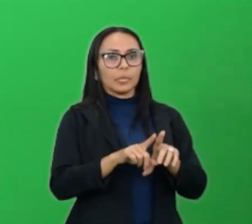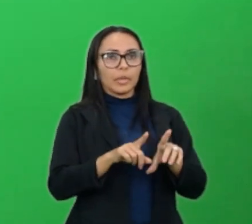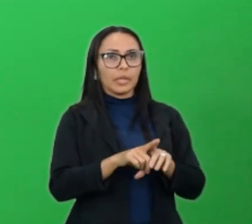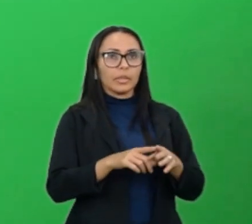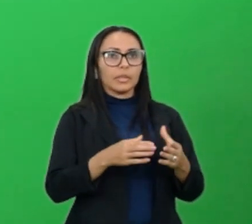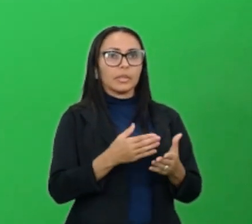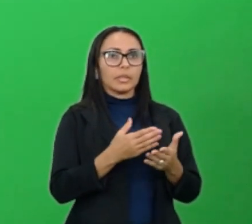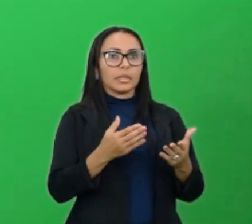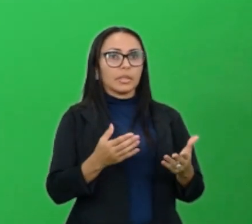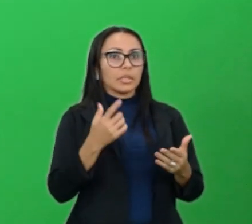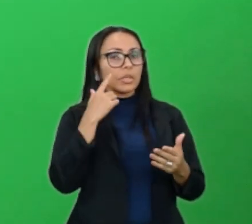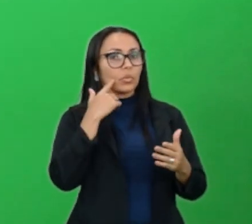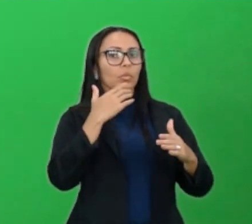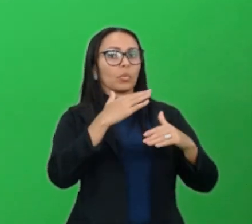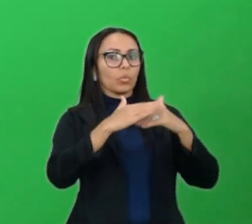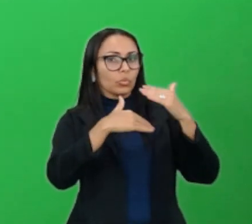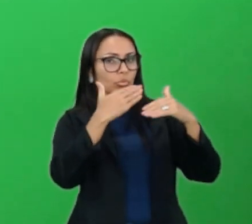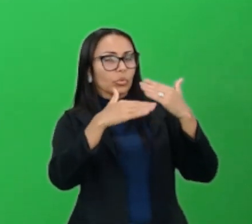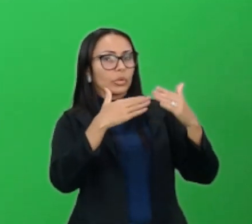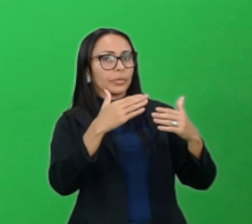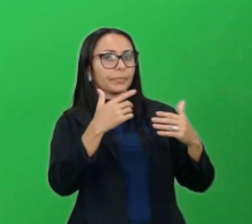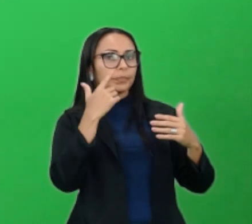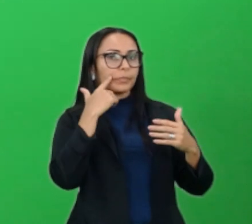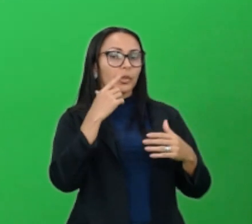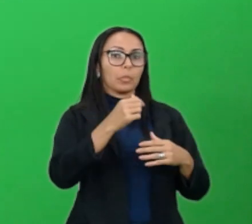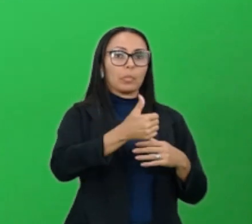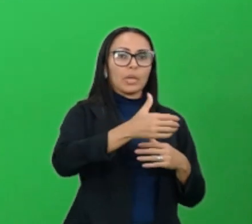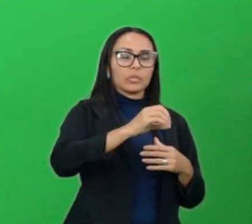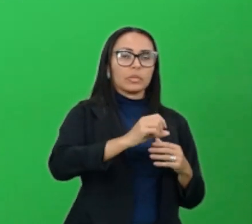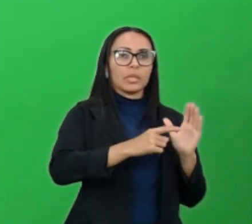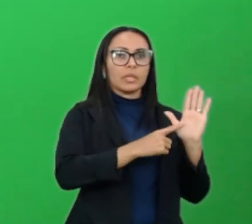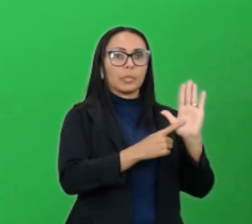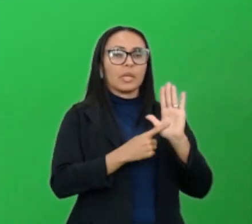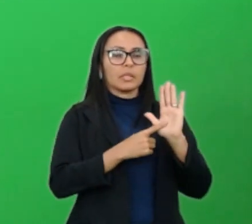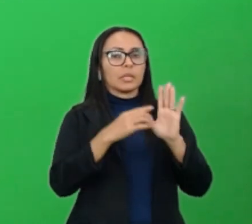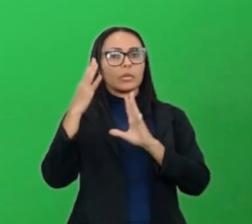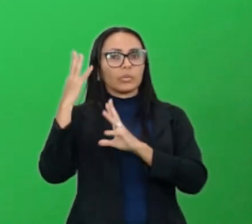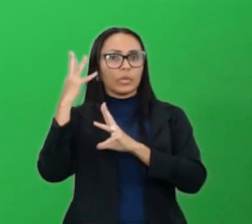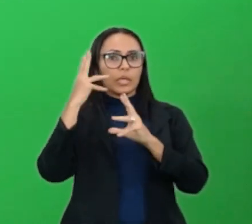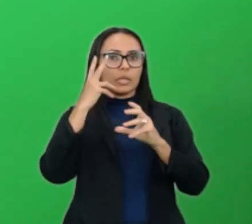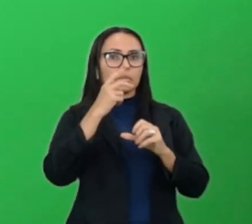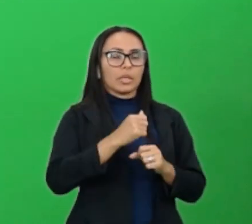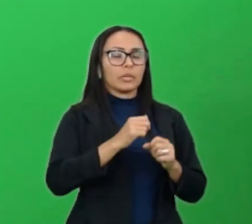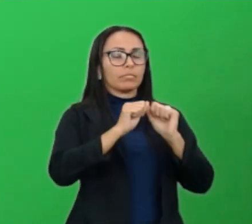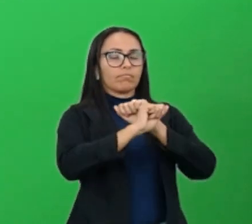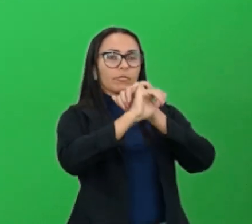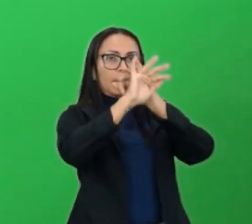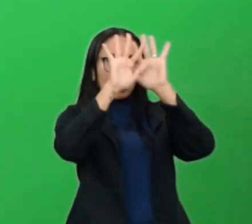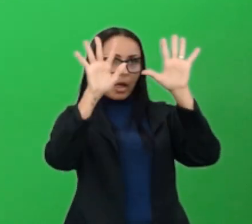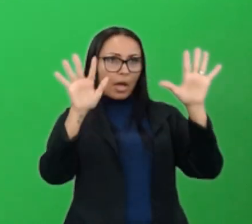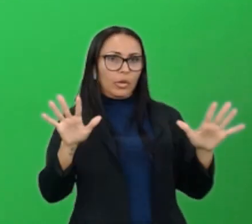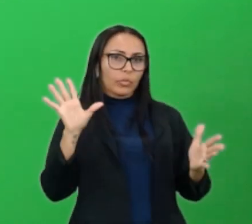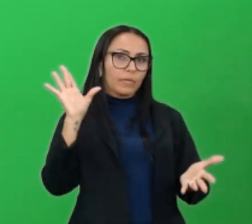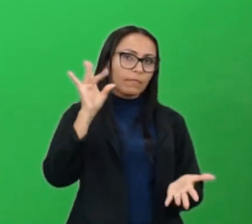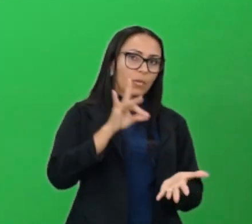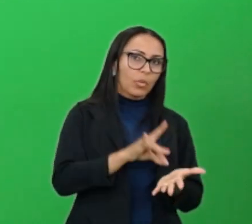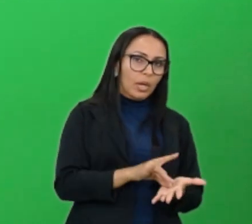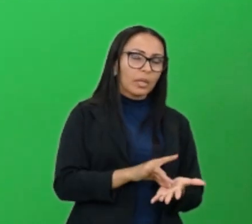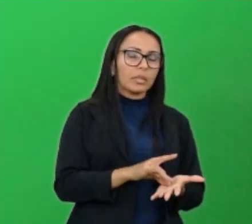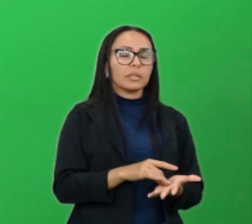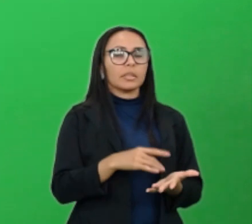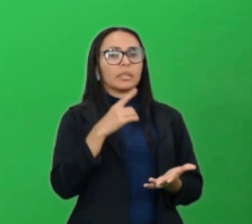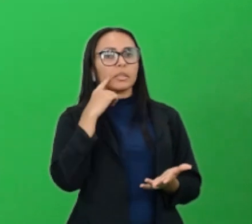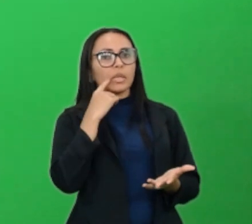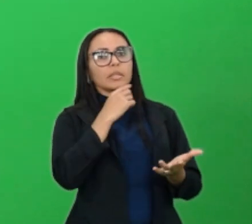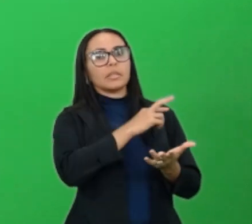construído. No passo 10, a apresentação dos resultados obtidos de forma clara e precisa, envolvendo diferentes tipos